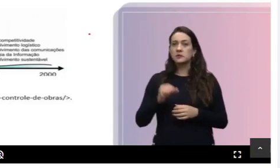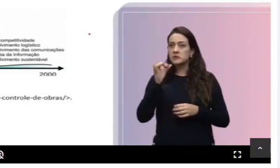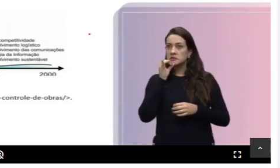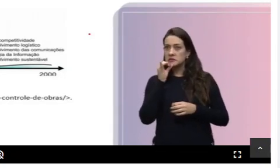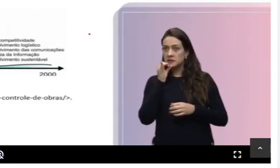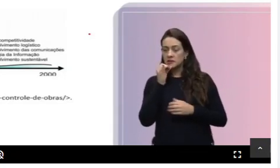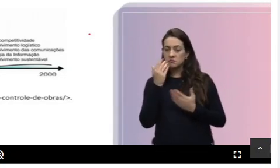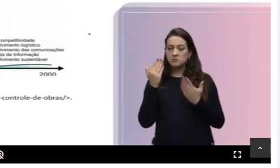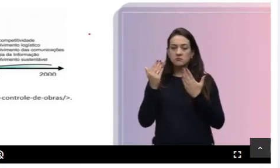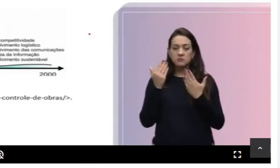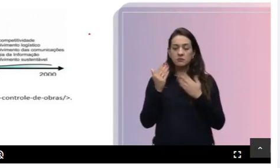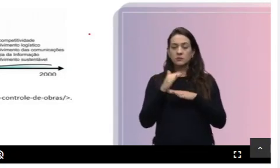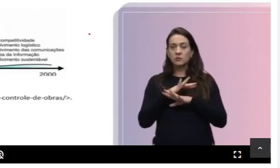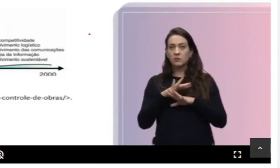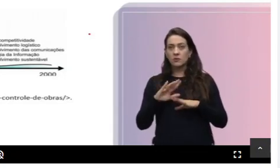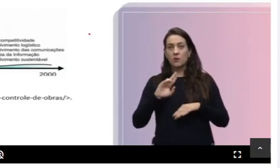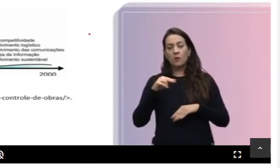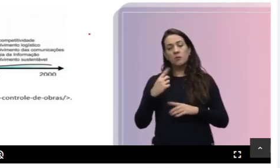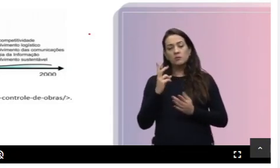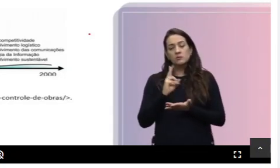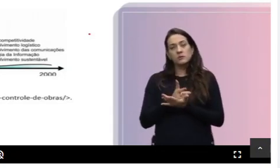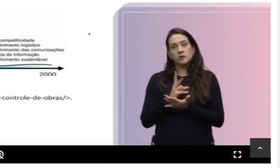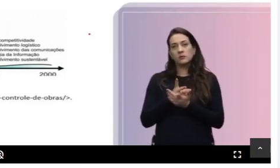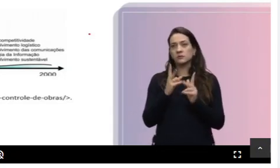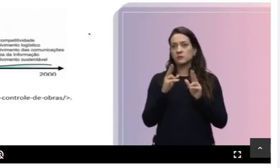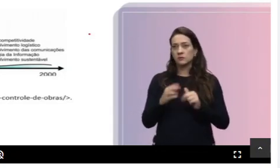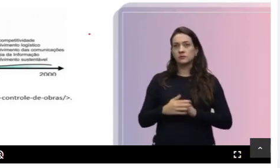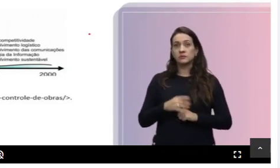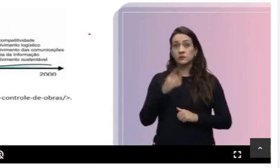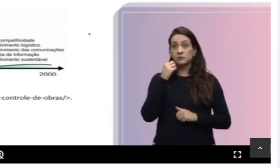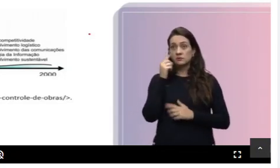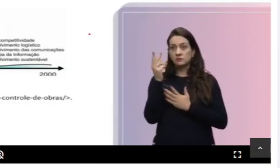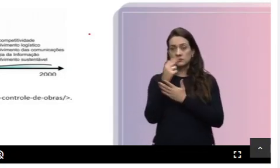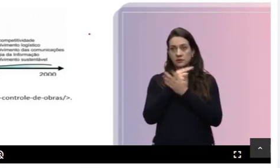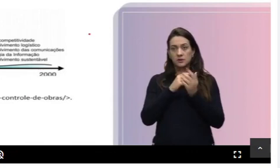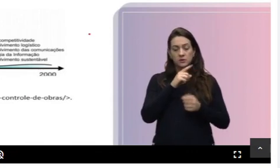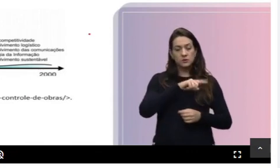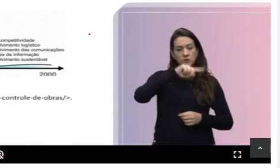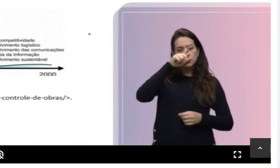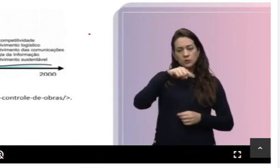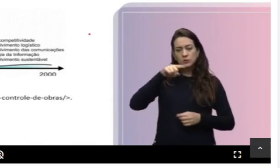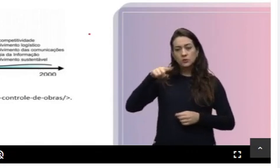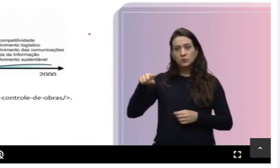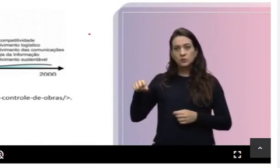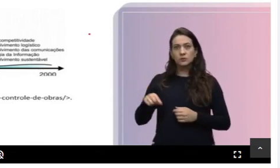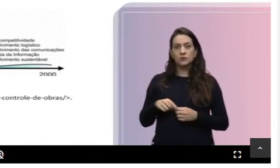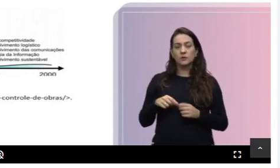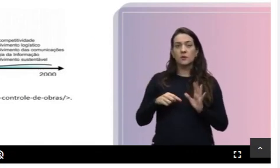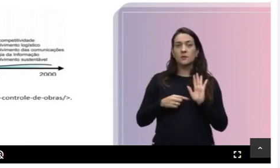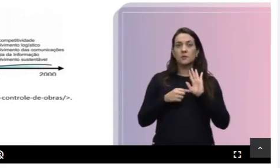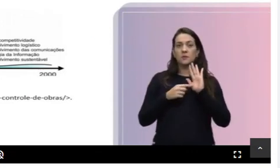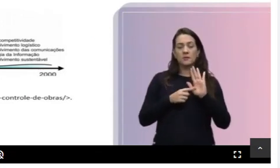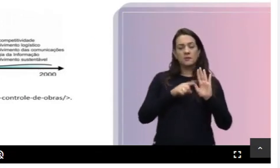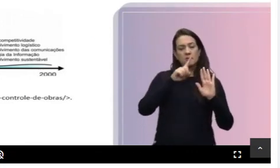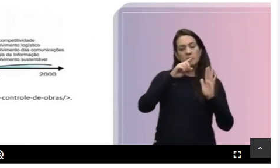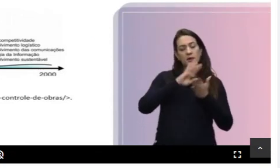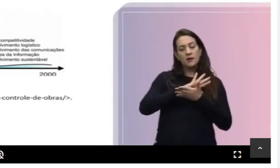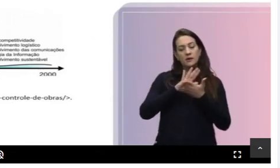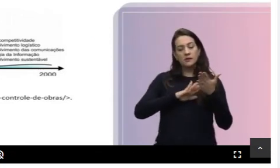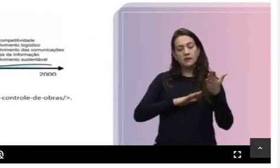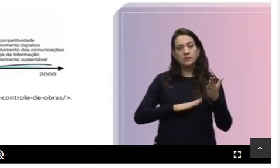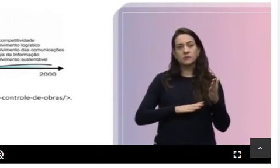exemplificação. Então aqui eu tenho a apresentação de um gráfico, né, que ele vai me mostrar o nível de atividade em relação aos